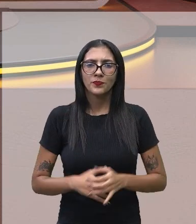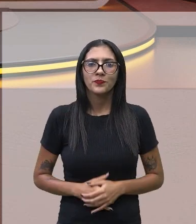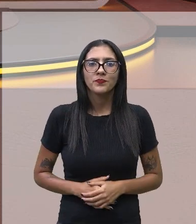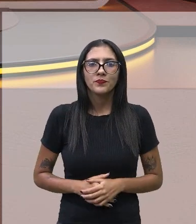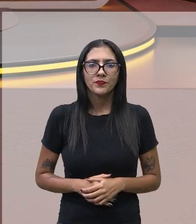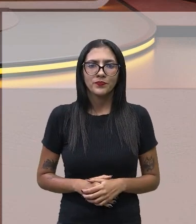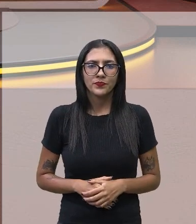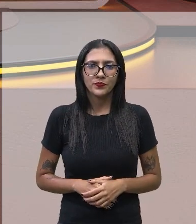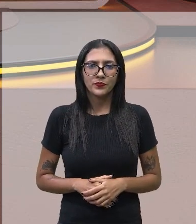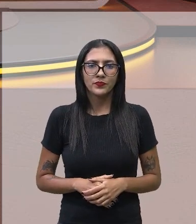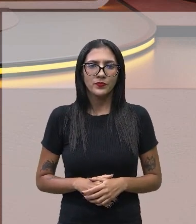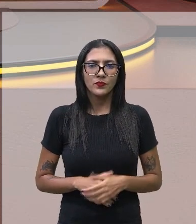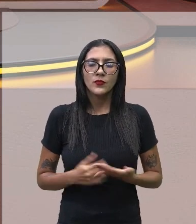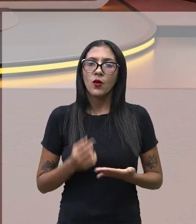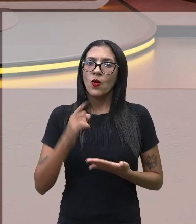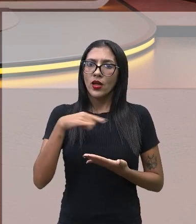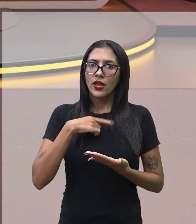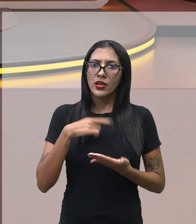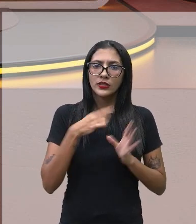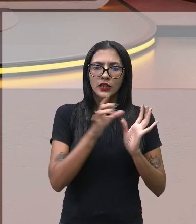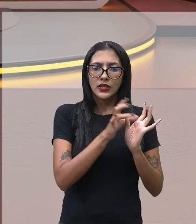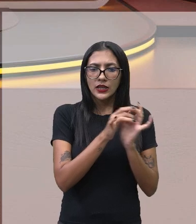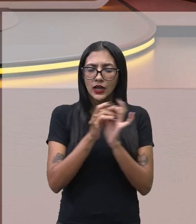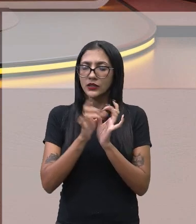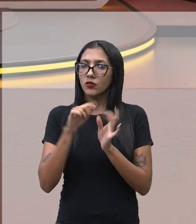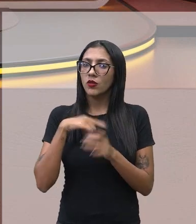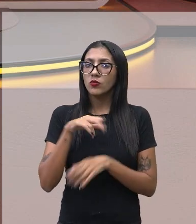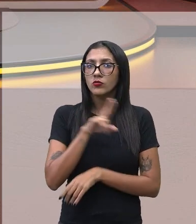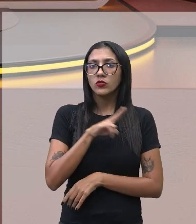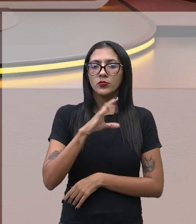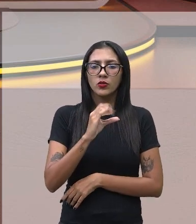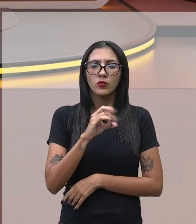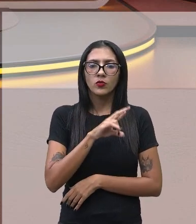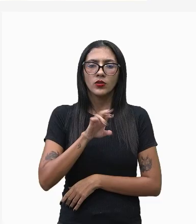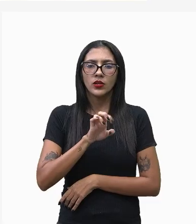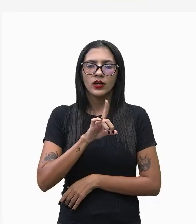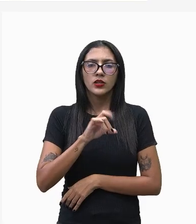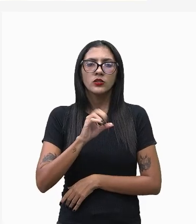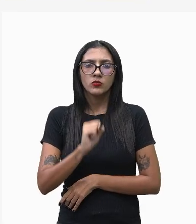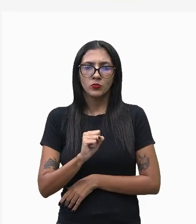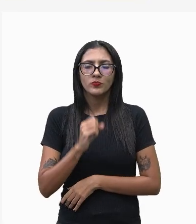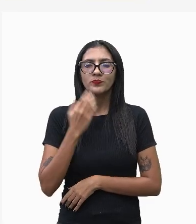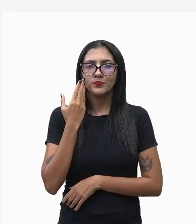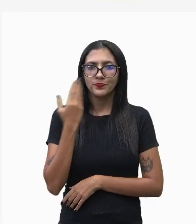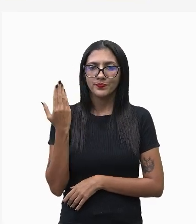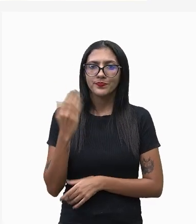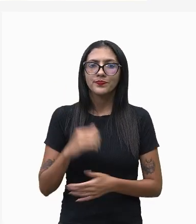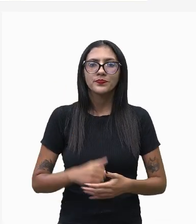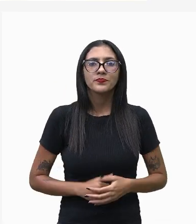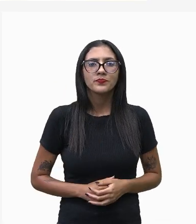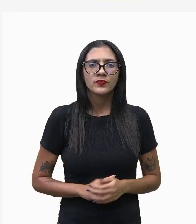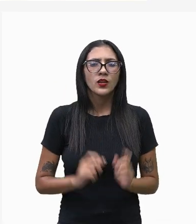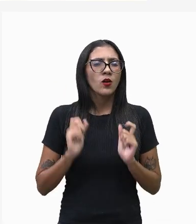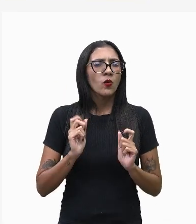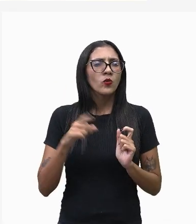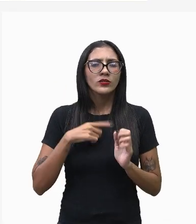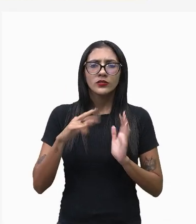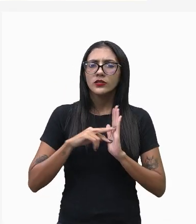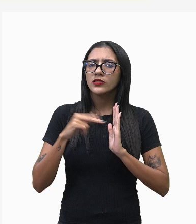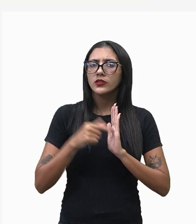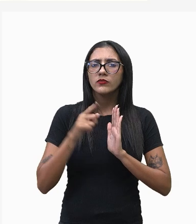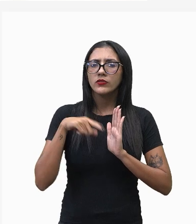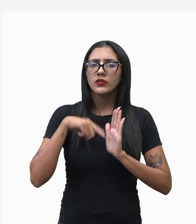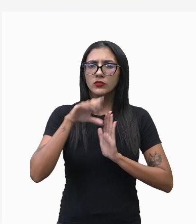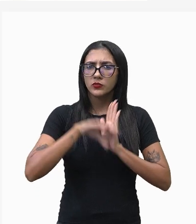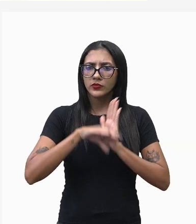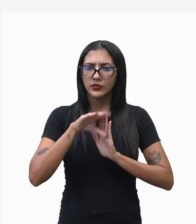Esses são os corredores ecológicos. Vamos aí à conceituação. O que são os corredores